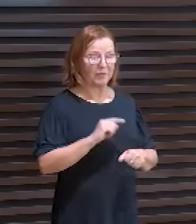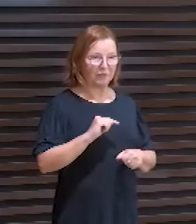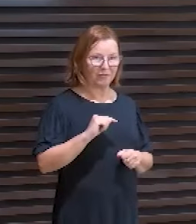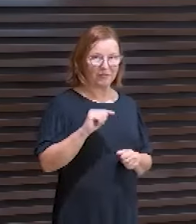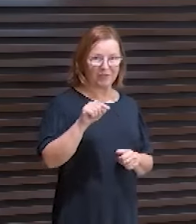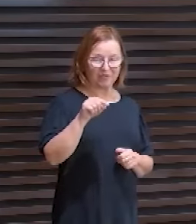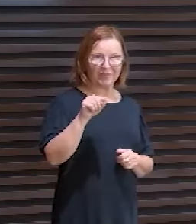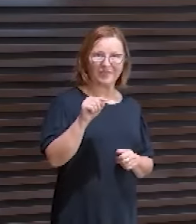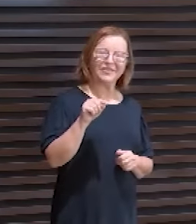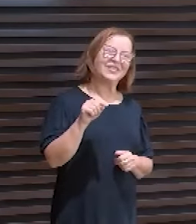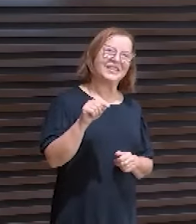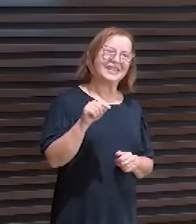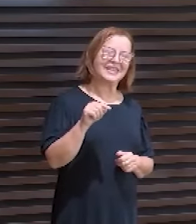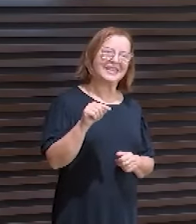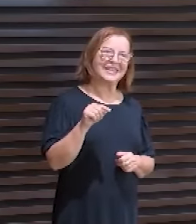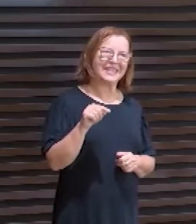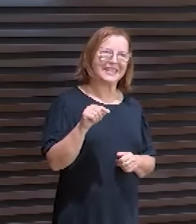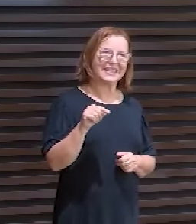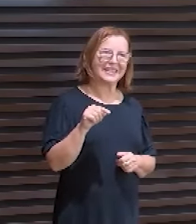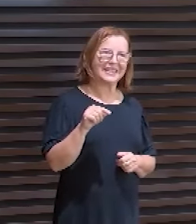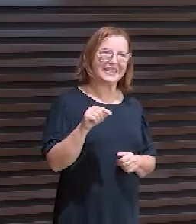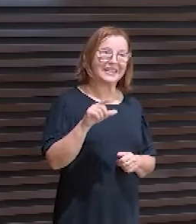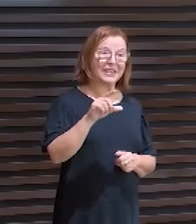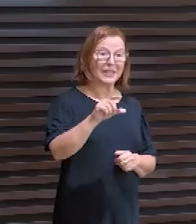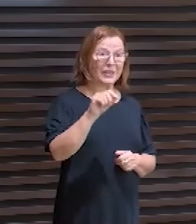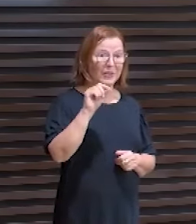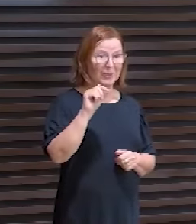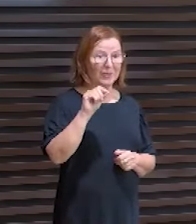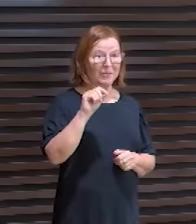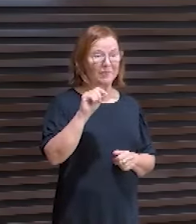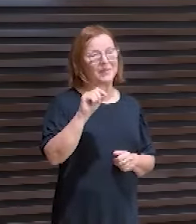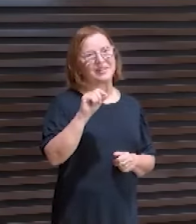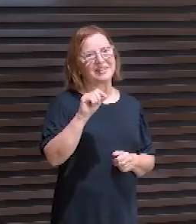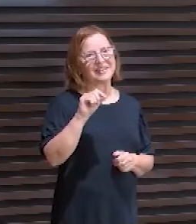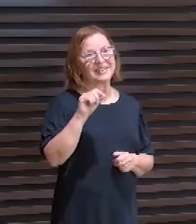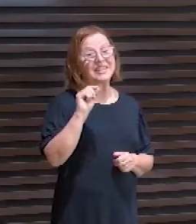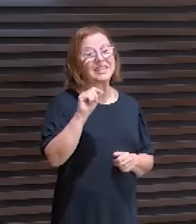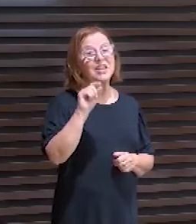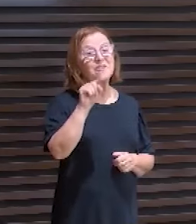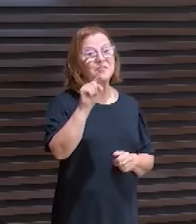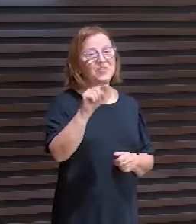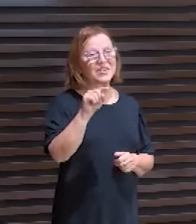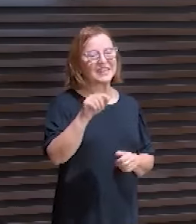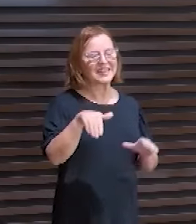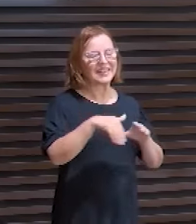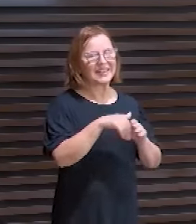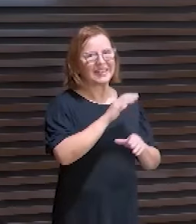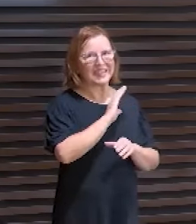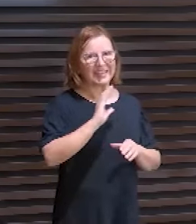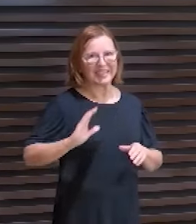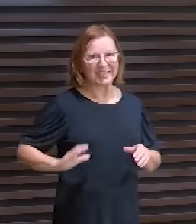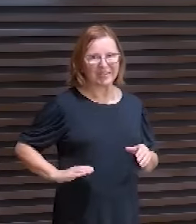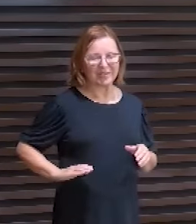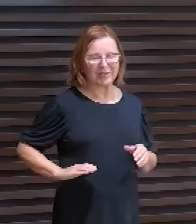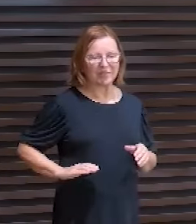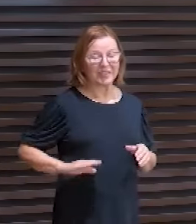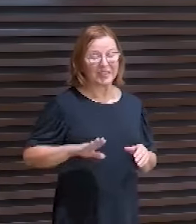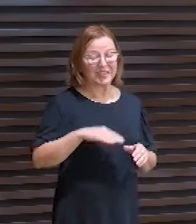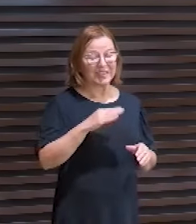crucificado será guiado pelo espírito e dará lugar a uma experiência mais profunda com